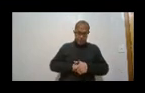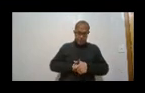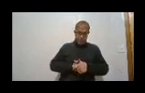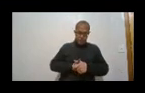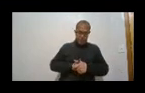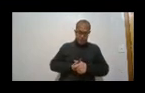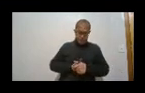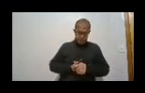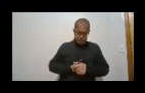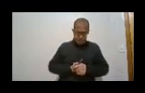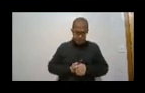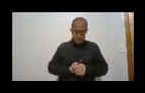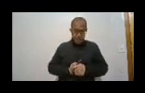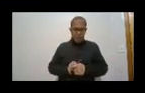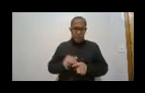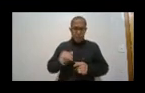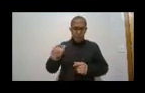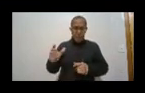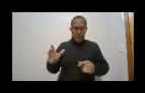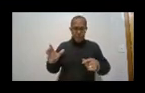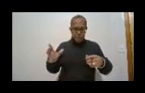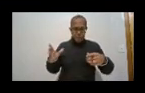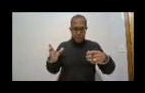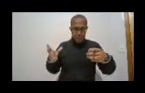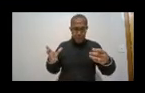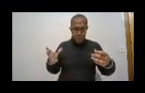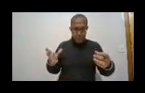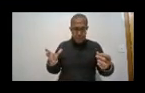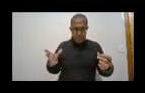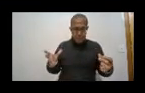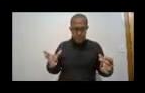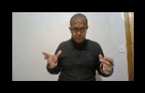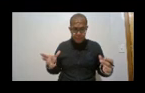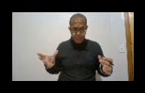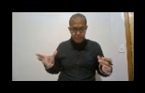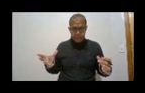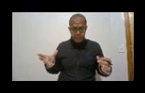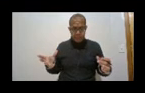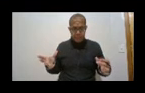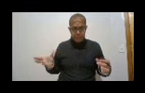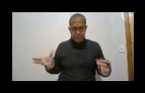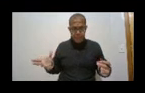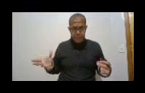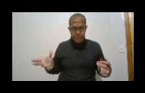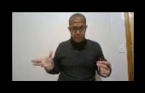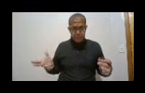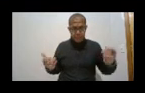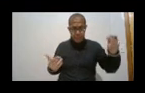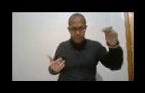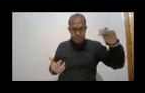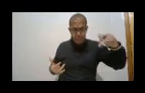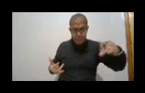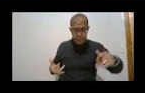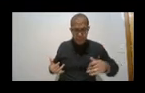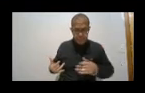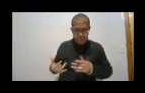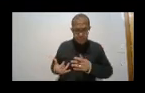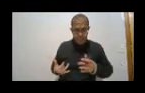para a eliminação das drogas, certo? Só lembrando, os senhores se lembram das unidades funcionais dos rins, os néfrons, né? Eles